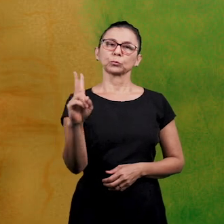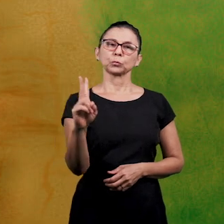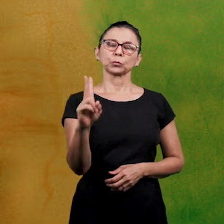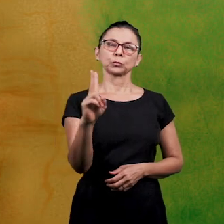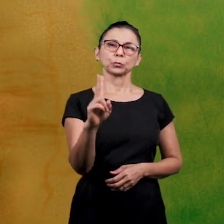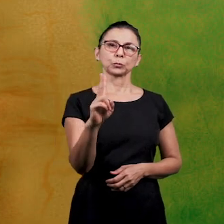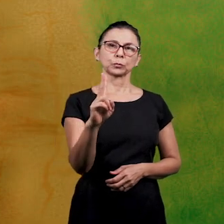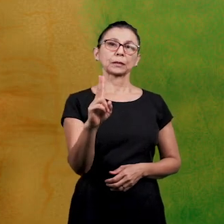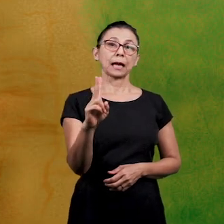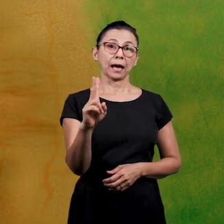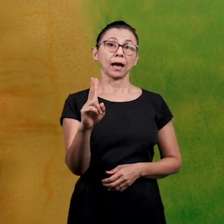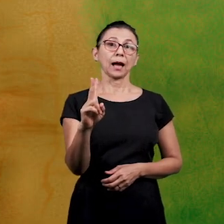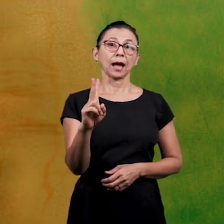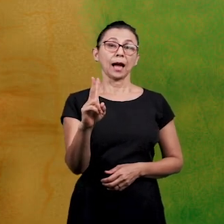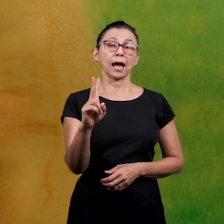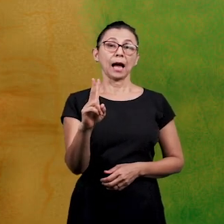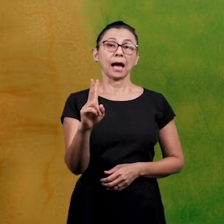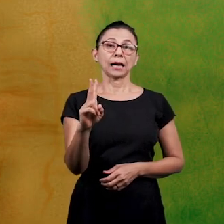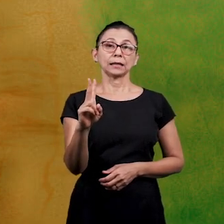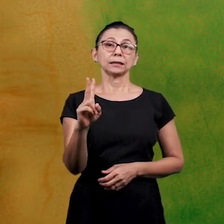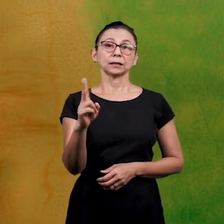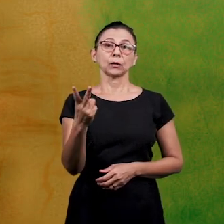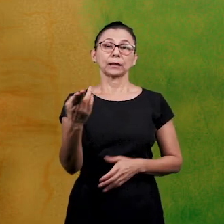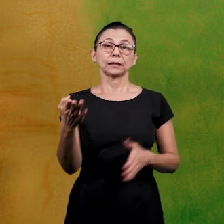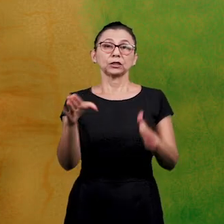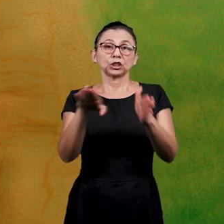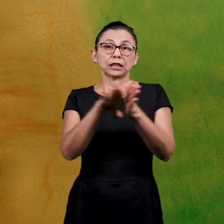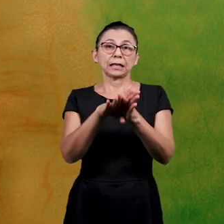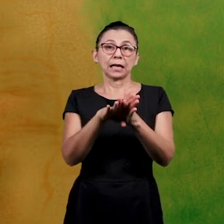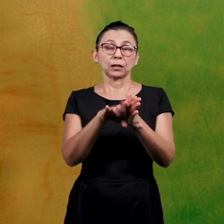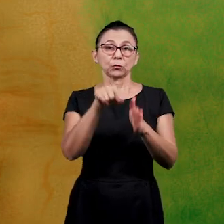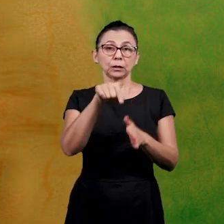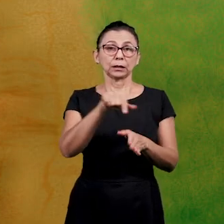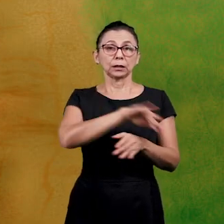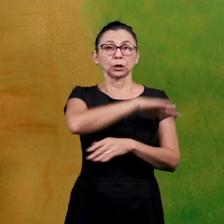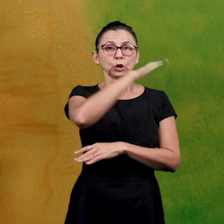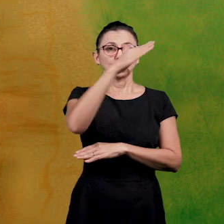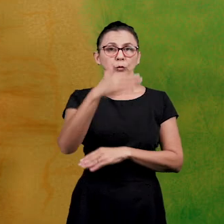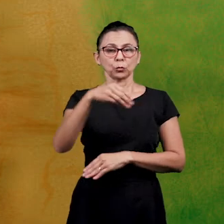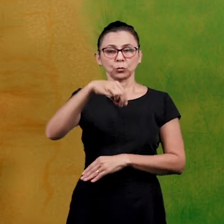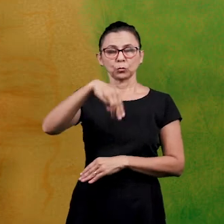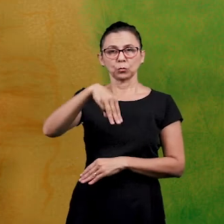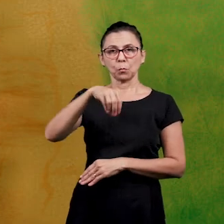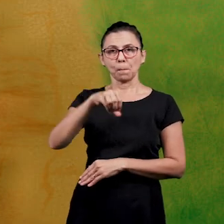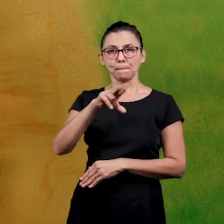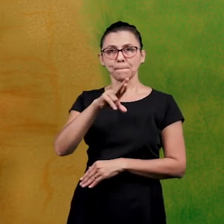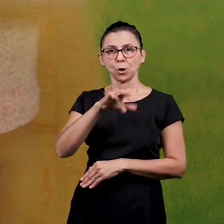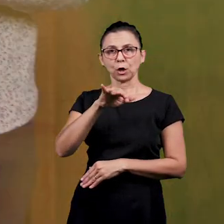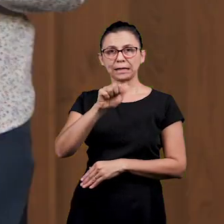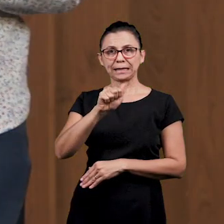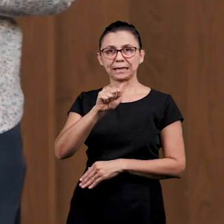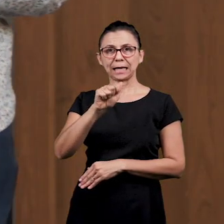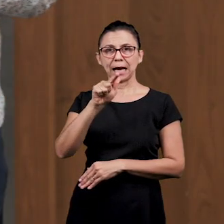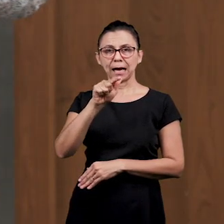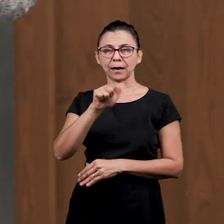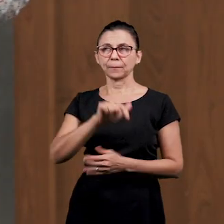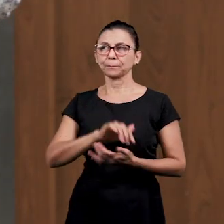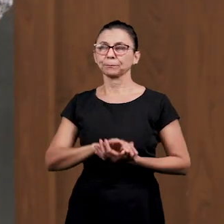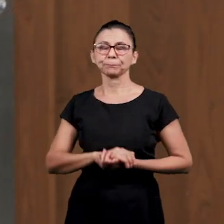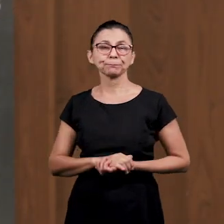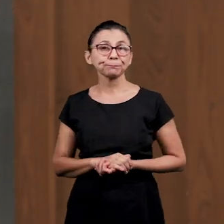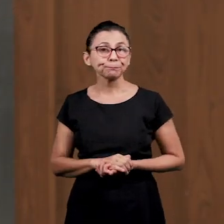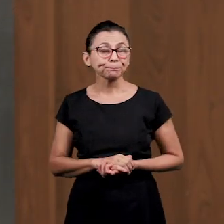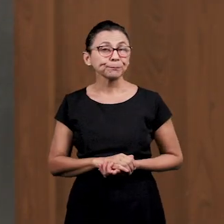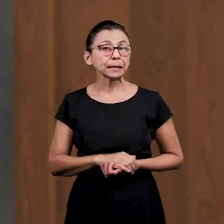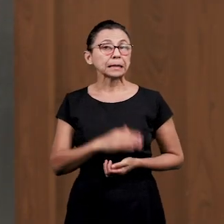local onde Deus havia revelado para Abraão, no Monte Moriá. Queridos, e sabem o que